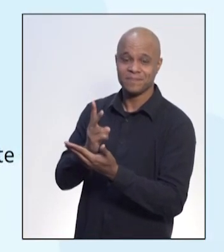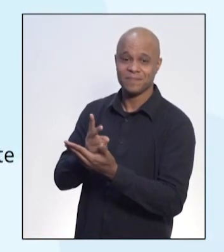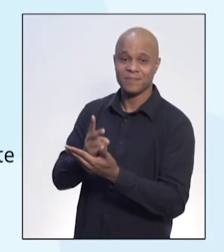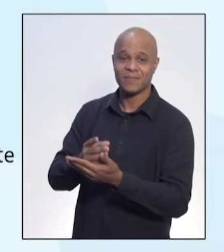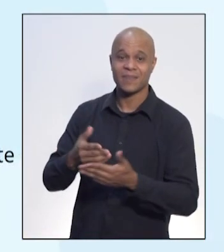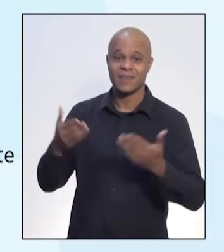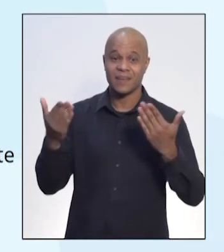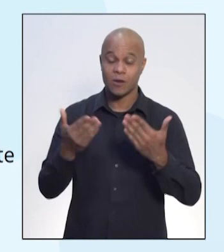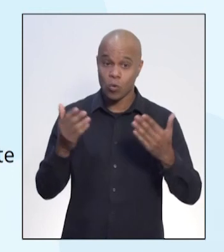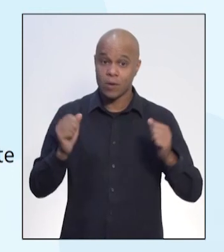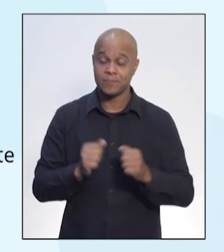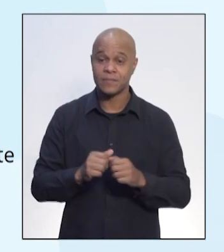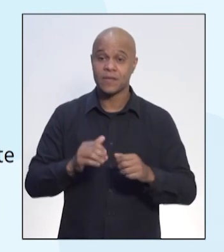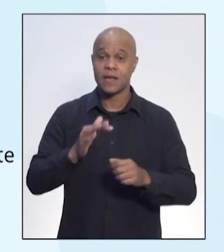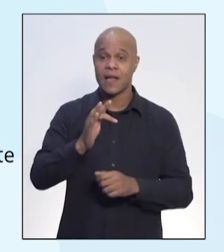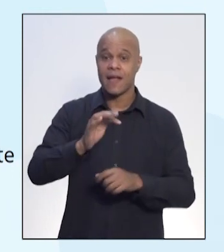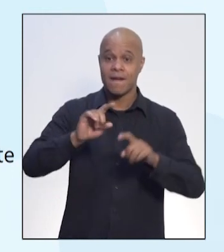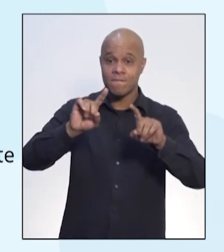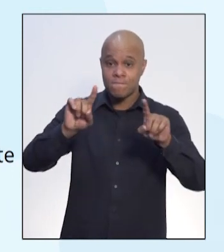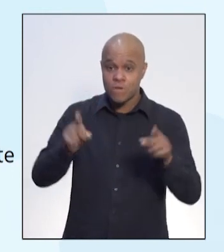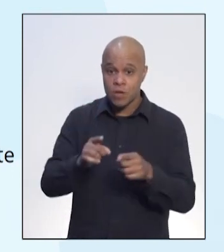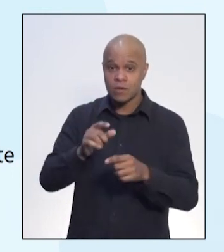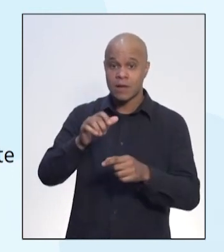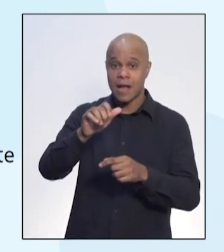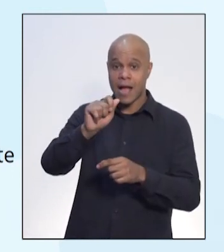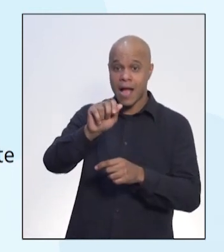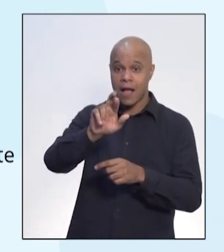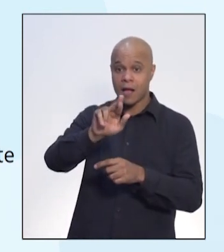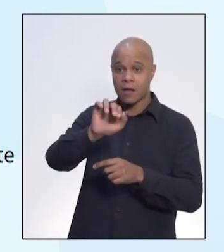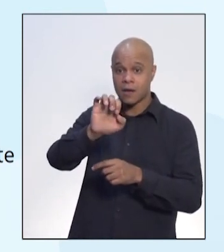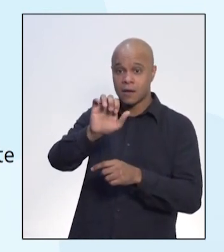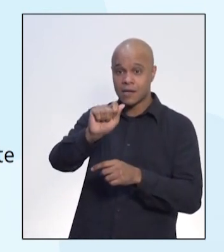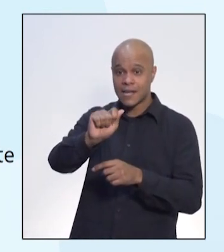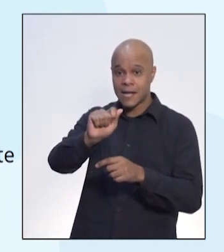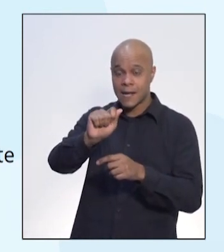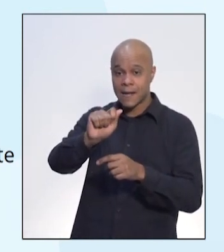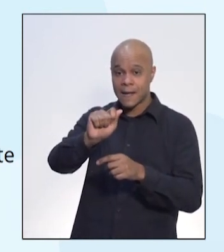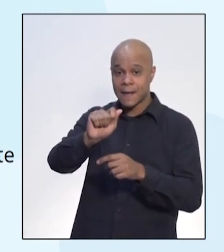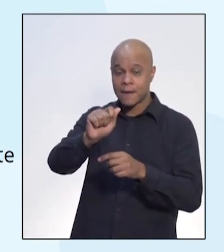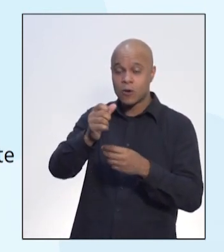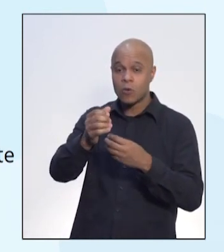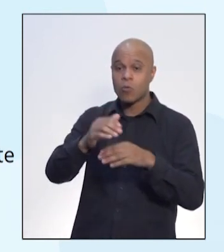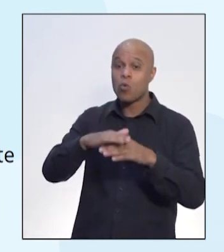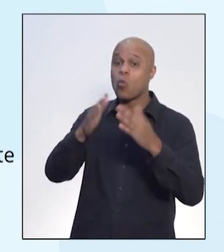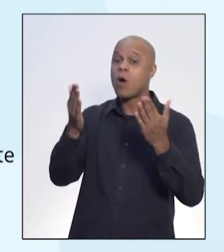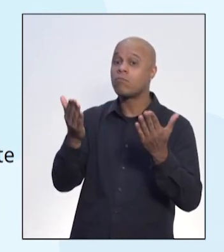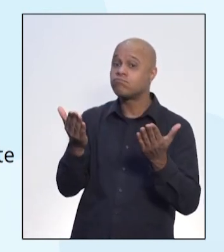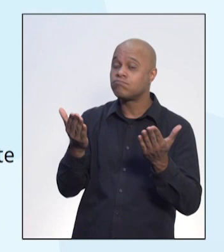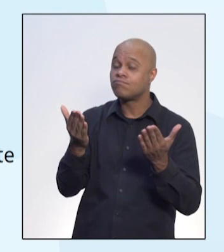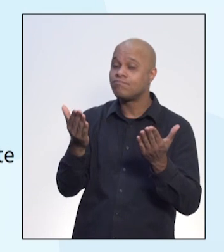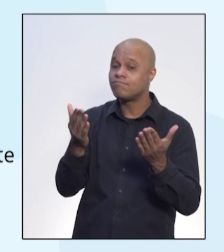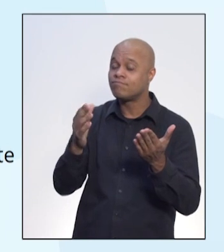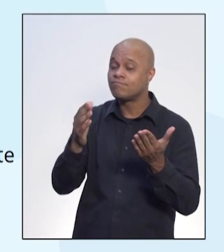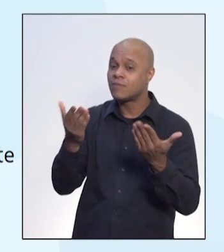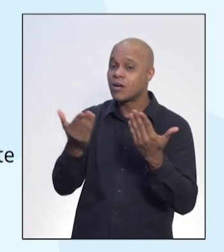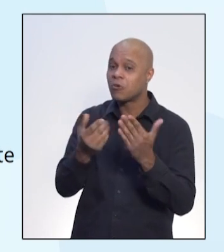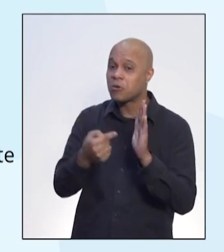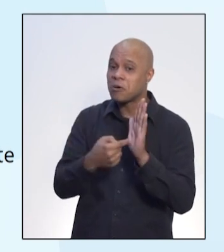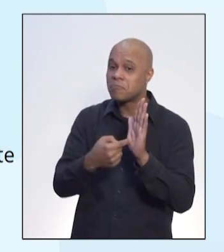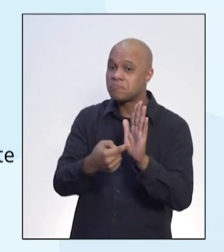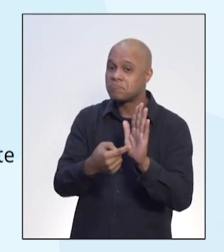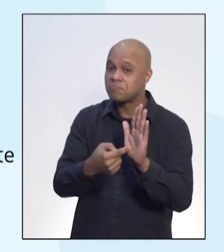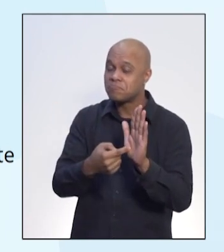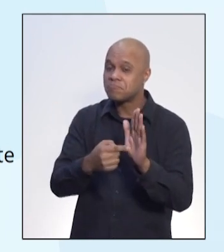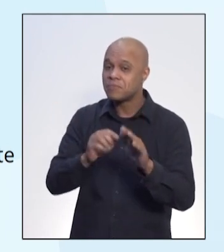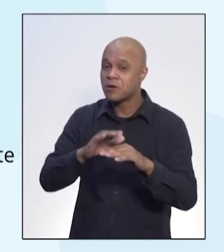agora esse curral, né, ele quer saber qual é a área. Ó. Escreva a função quadrática que representa a área